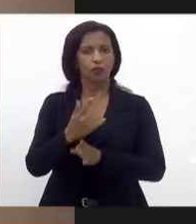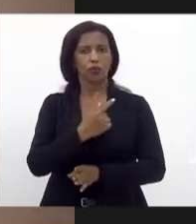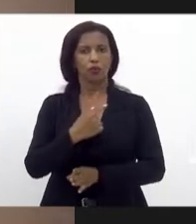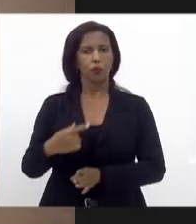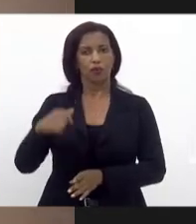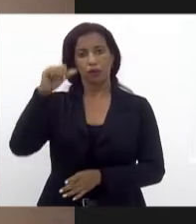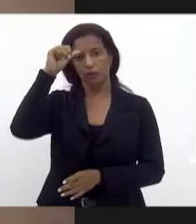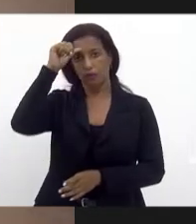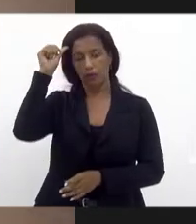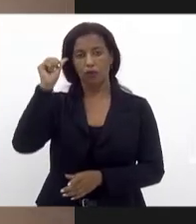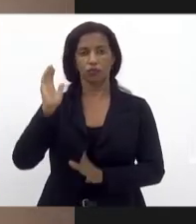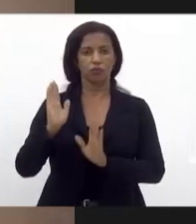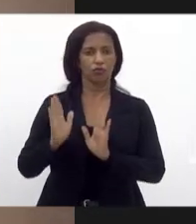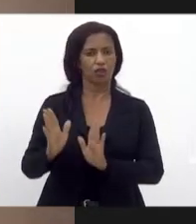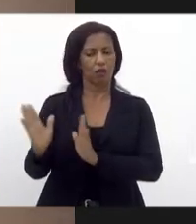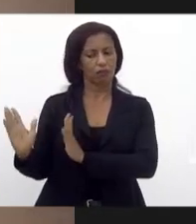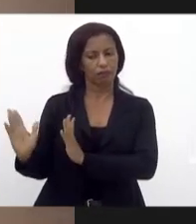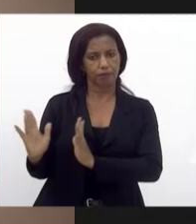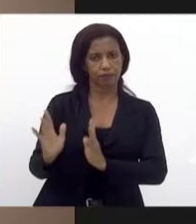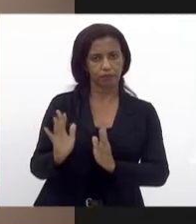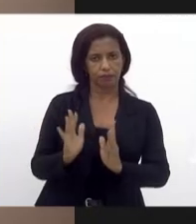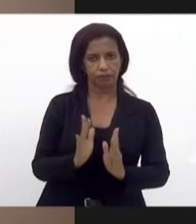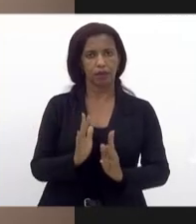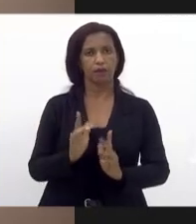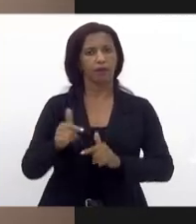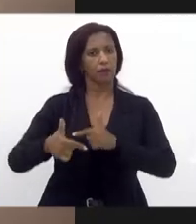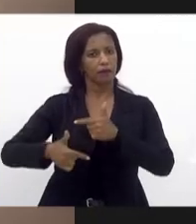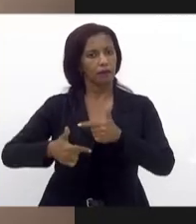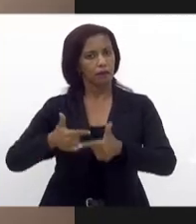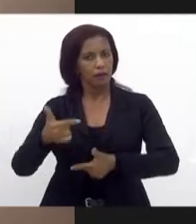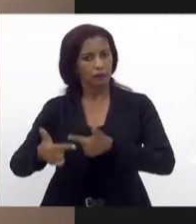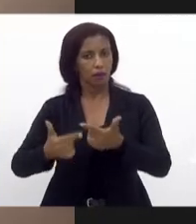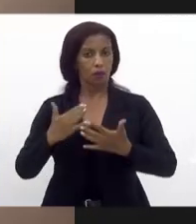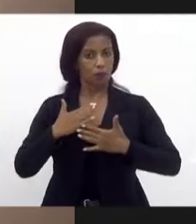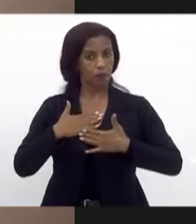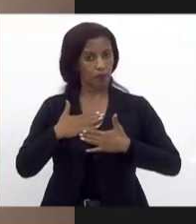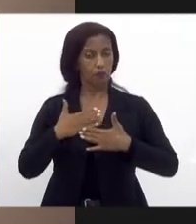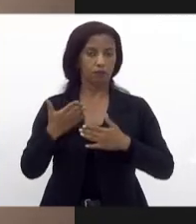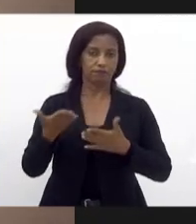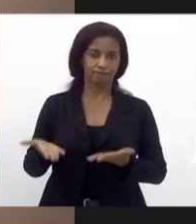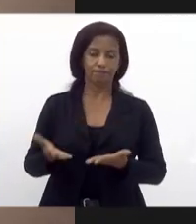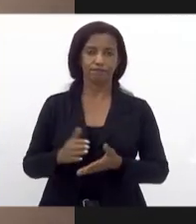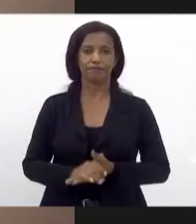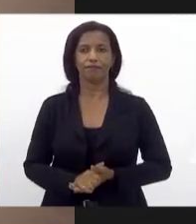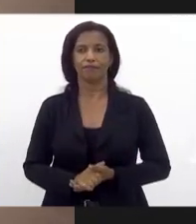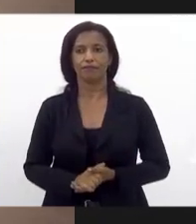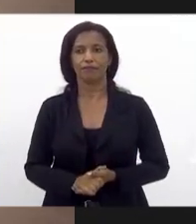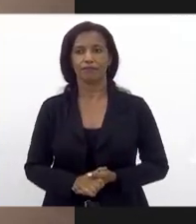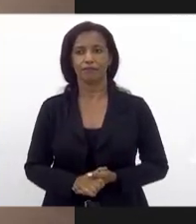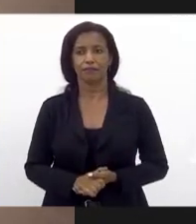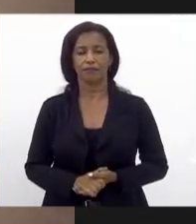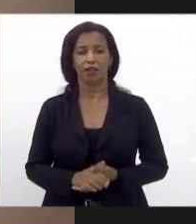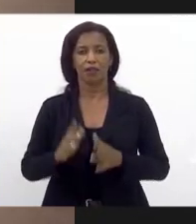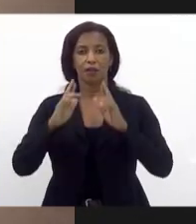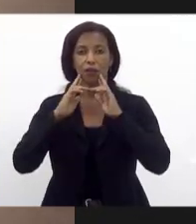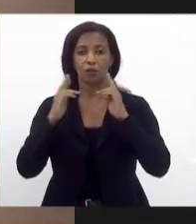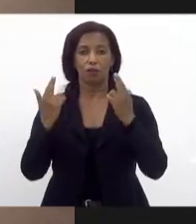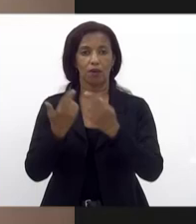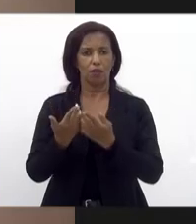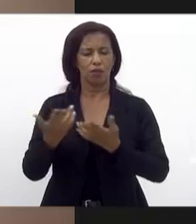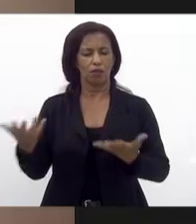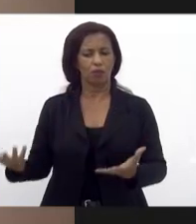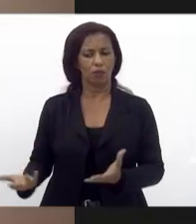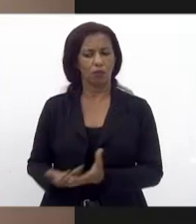Cláudio Castro já vem tratando comigo especificamente, né? Uma reunião que